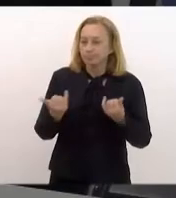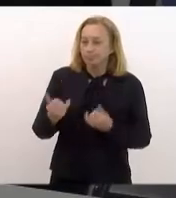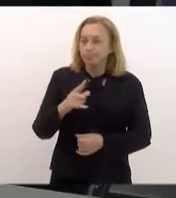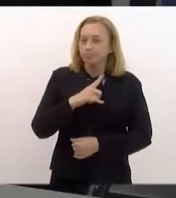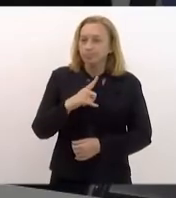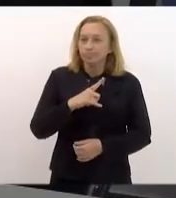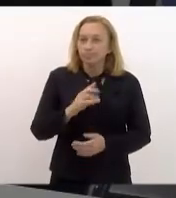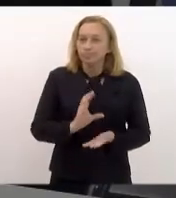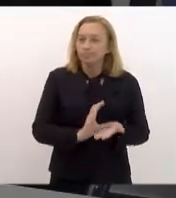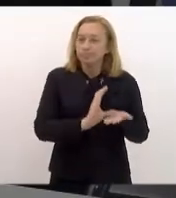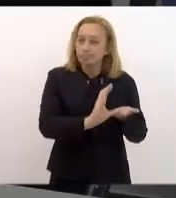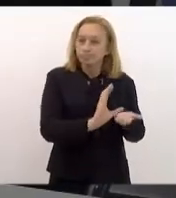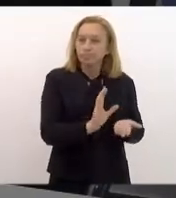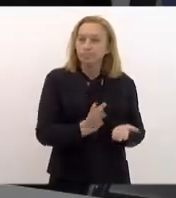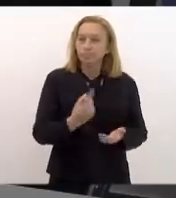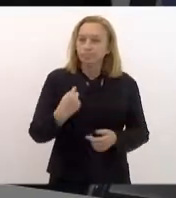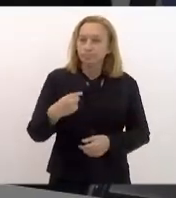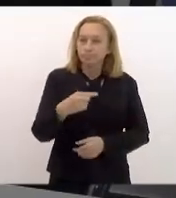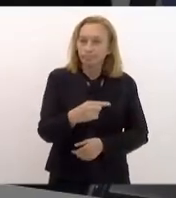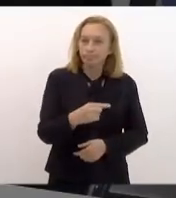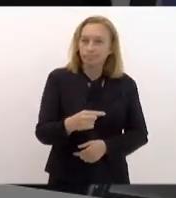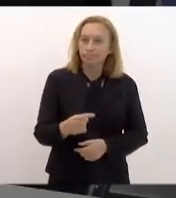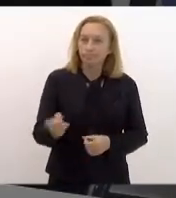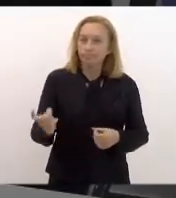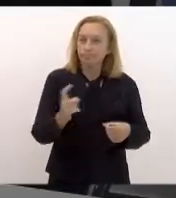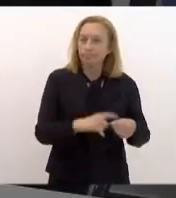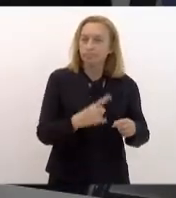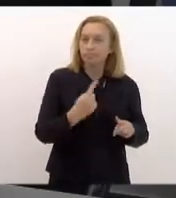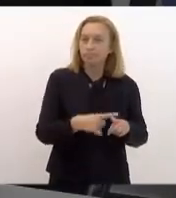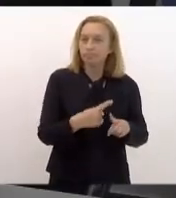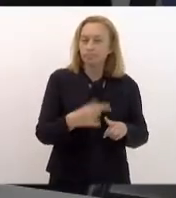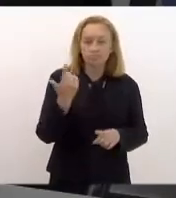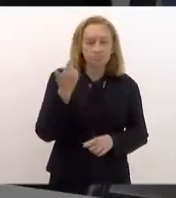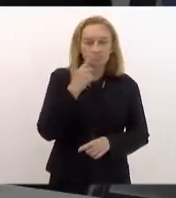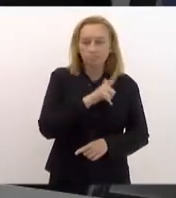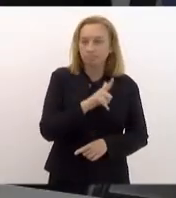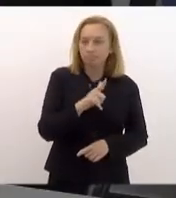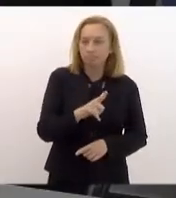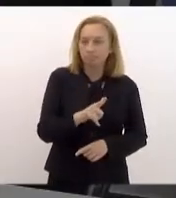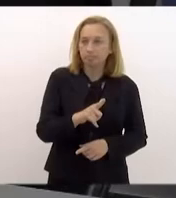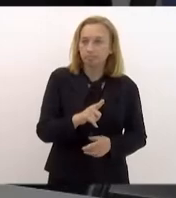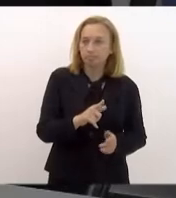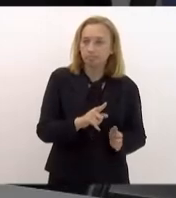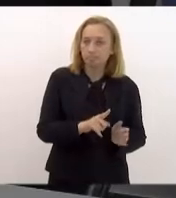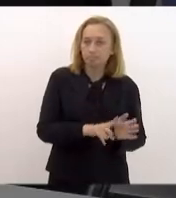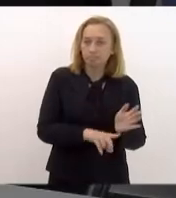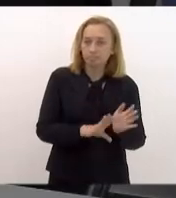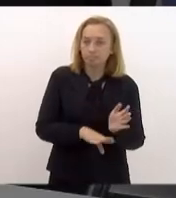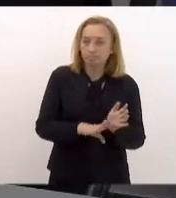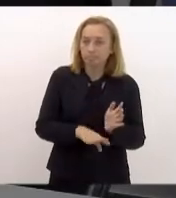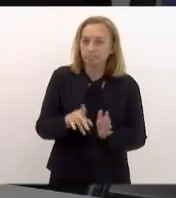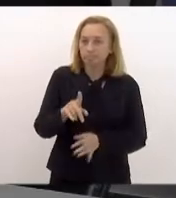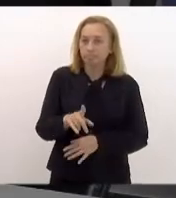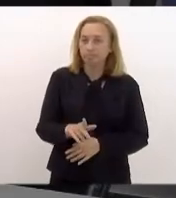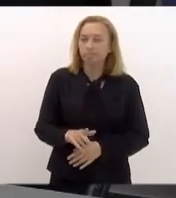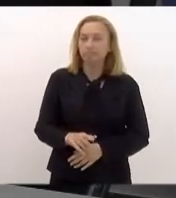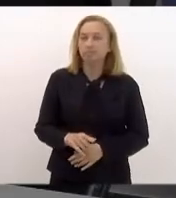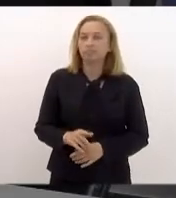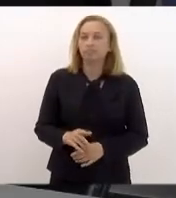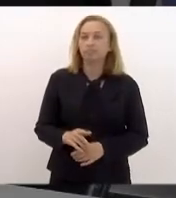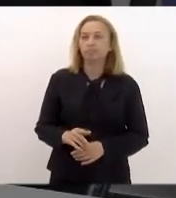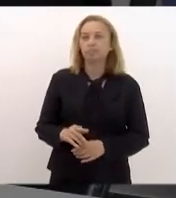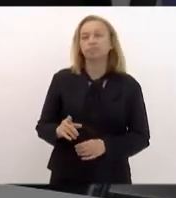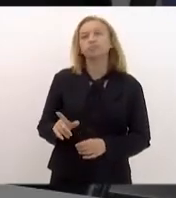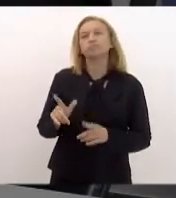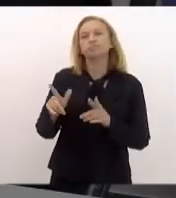que foram alocados para lá e foram devolvidos porque não se conseguiu gastar. Da mesma forma, na época que estava fazendo o